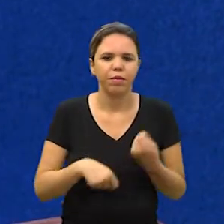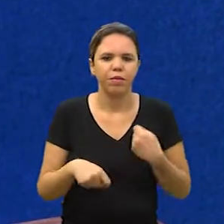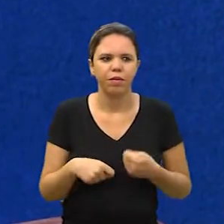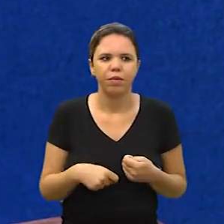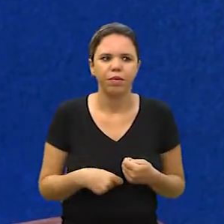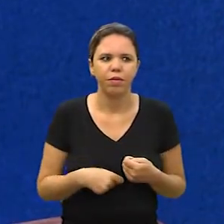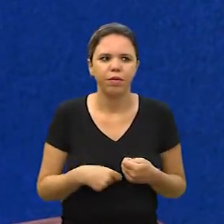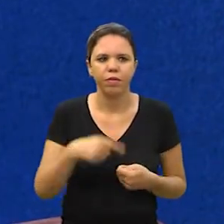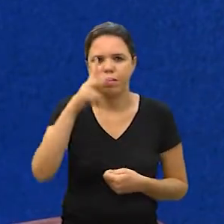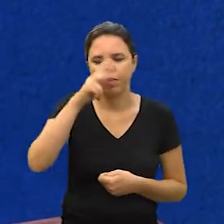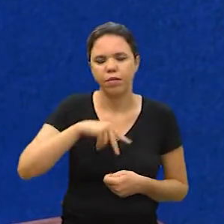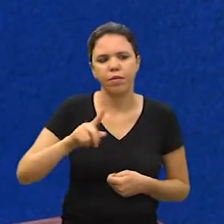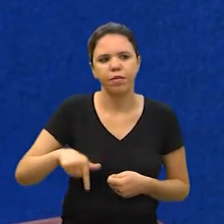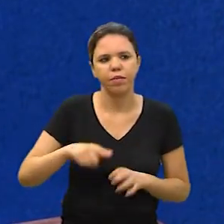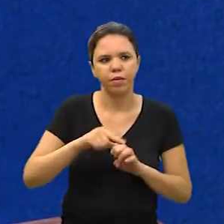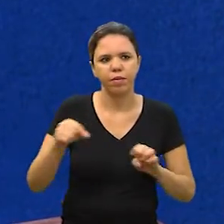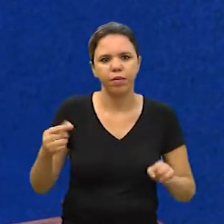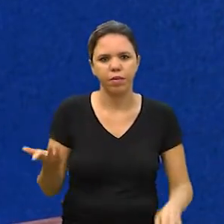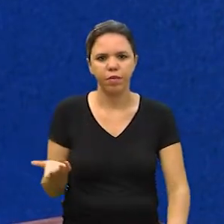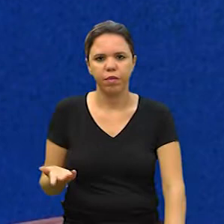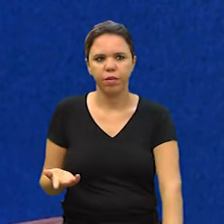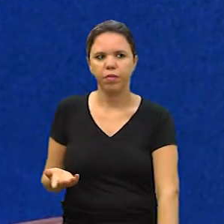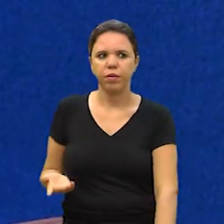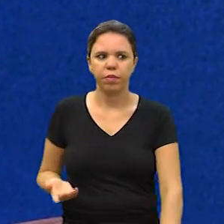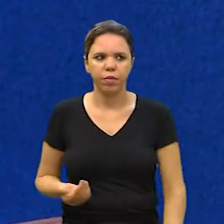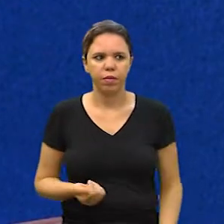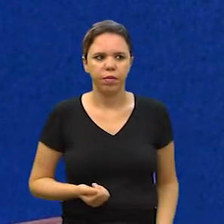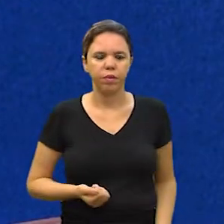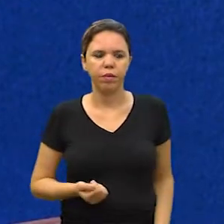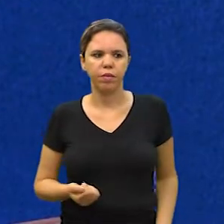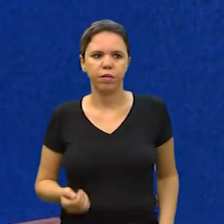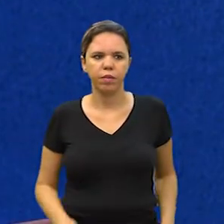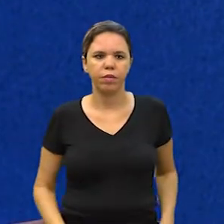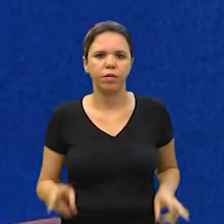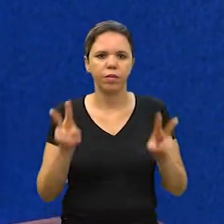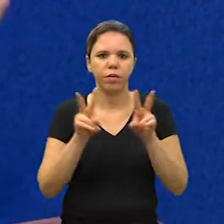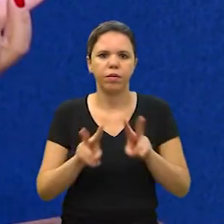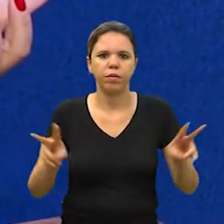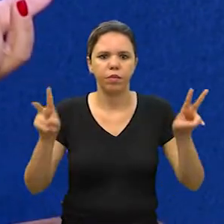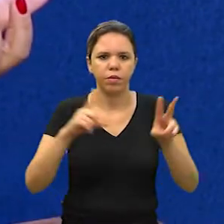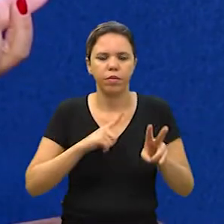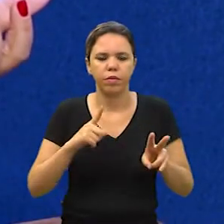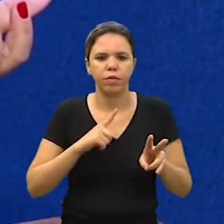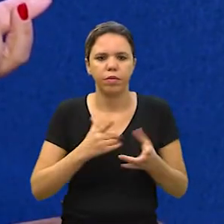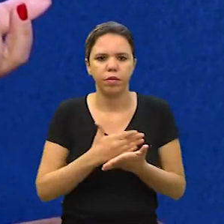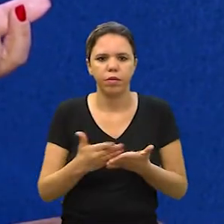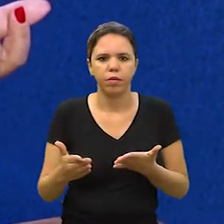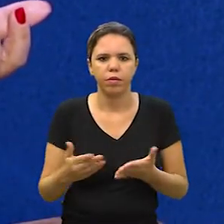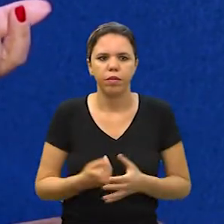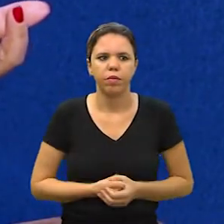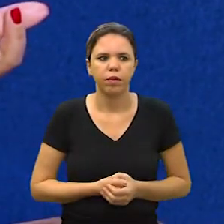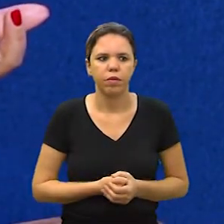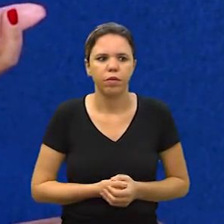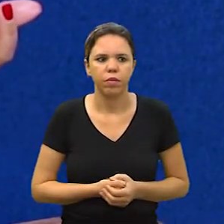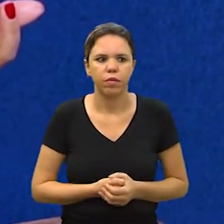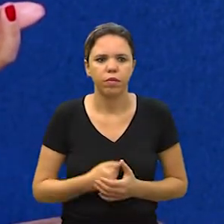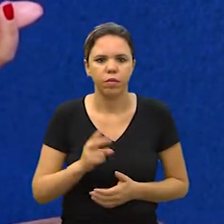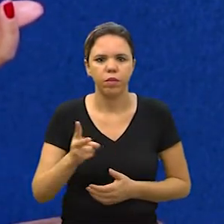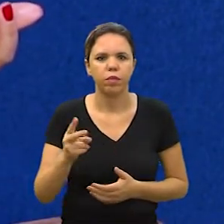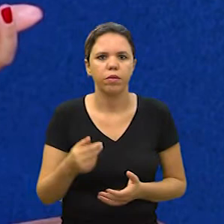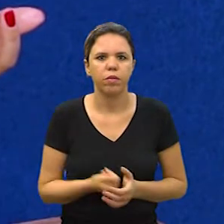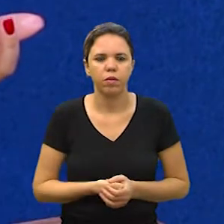negócios, como que para você, empreendedor, essa visão que você teve na imersão,